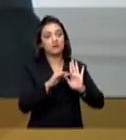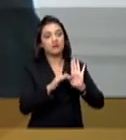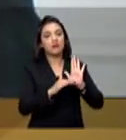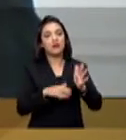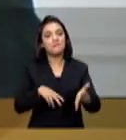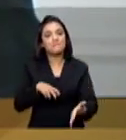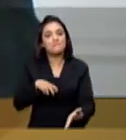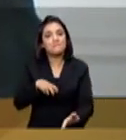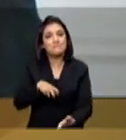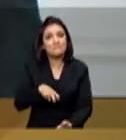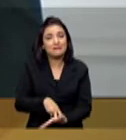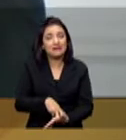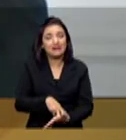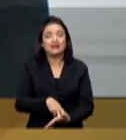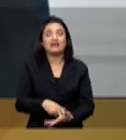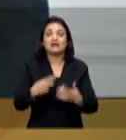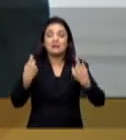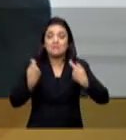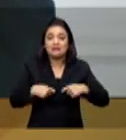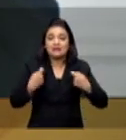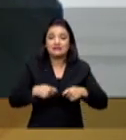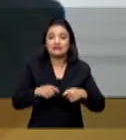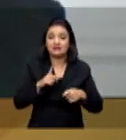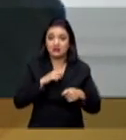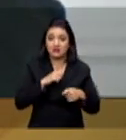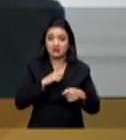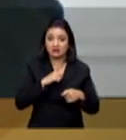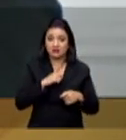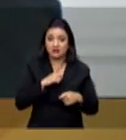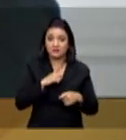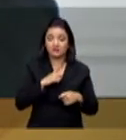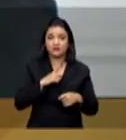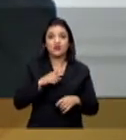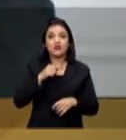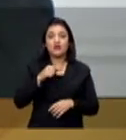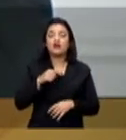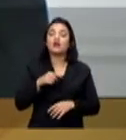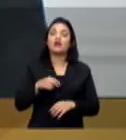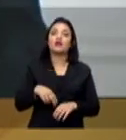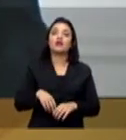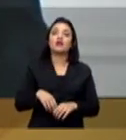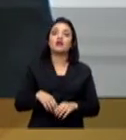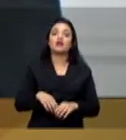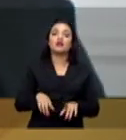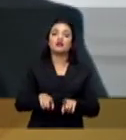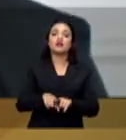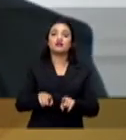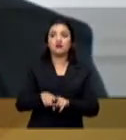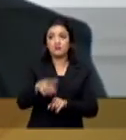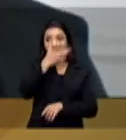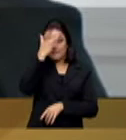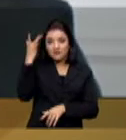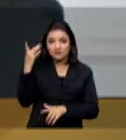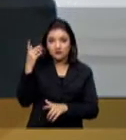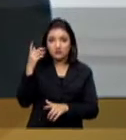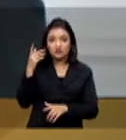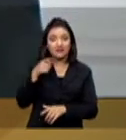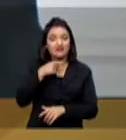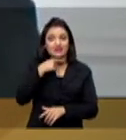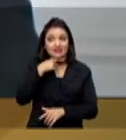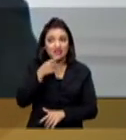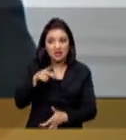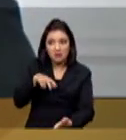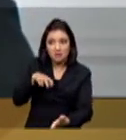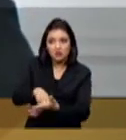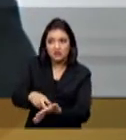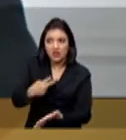e evidentemente necessárias e ninguém pode ser punido senão em virtude de uma lei estabelecida e promulgada